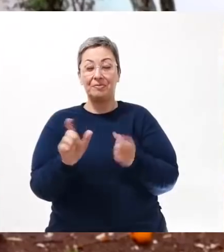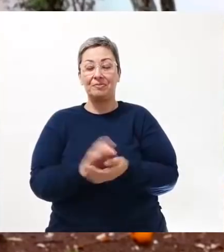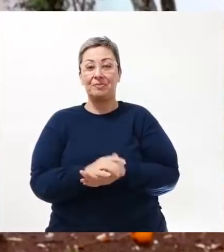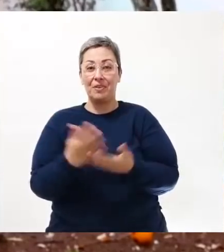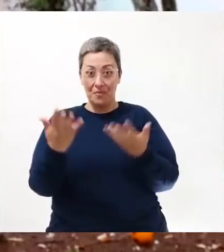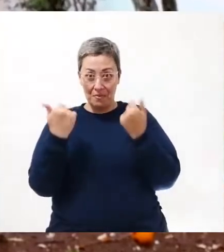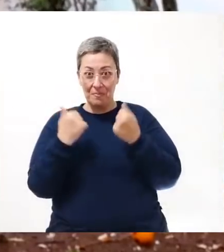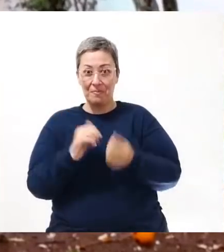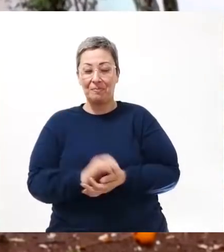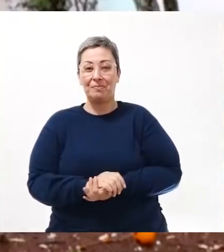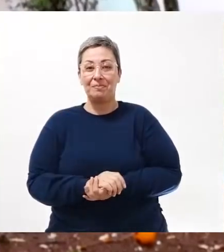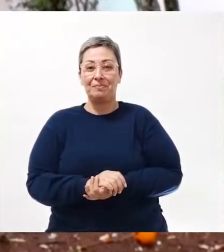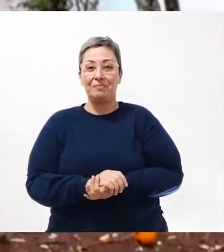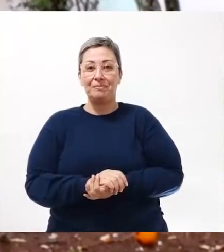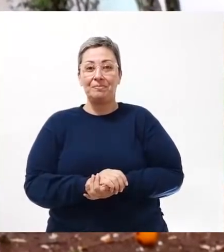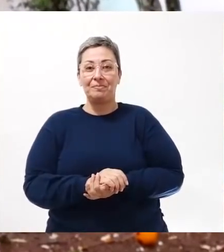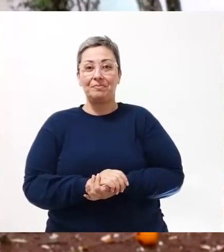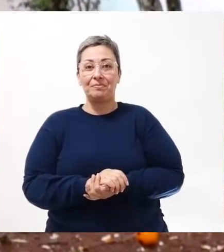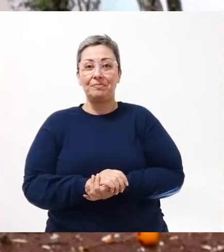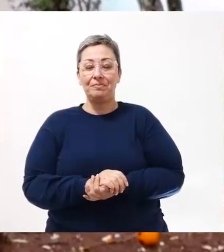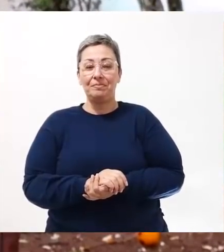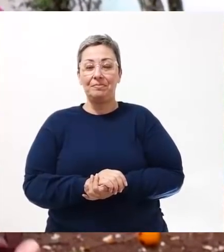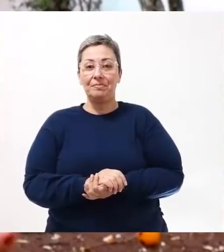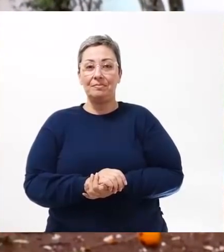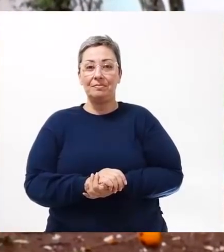próprias palavras. Vamos lá?